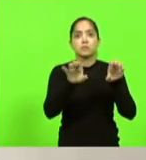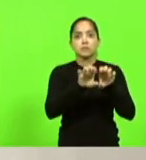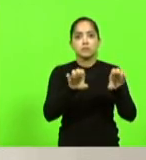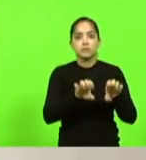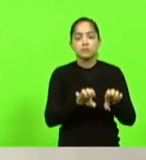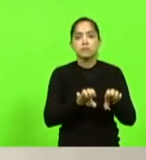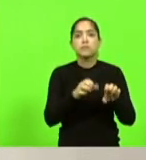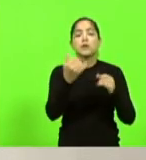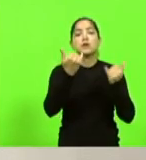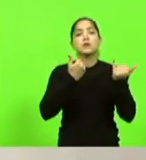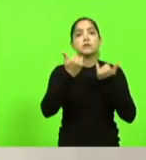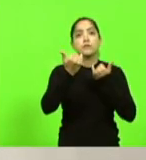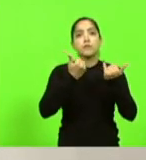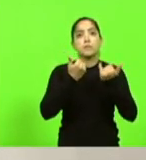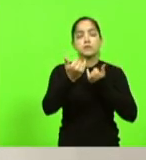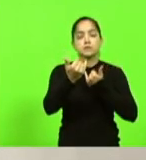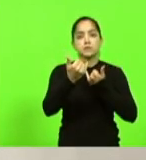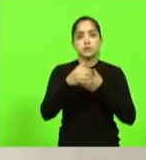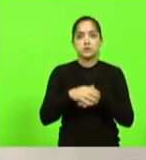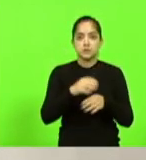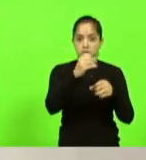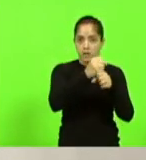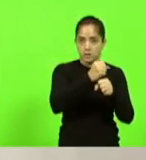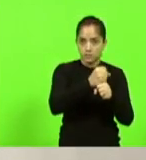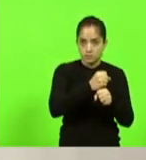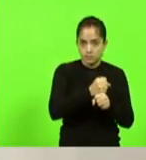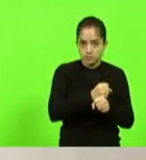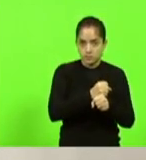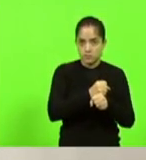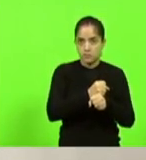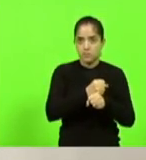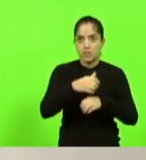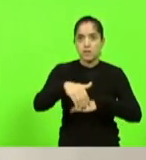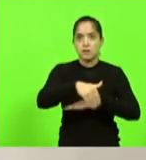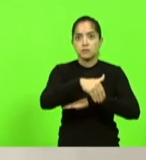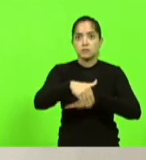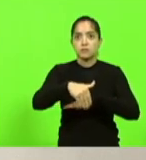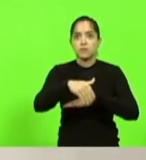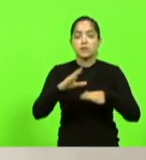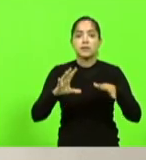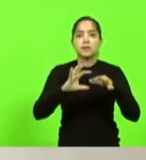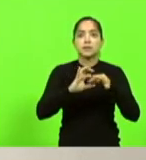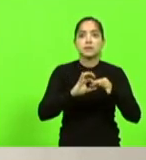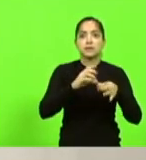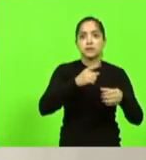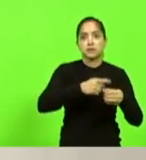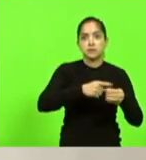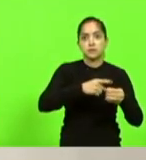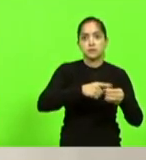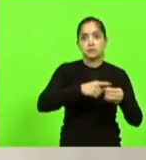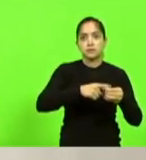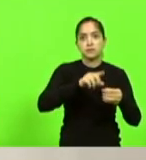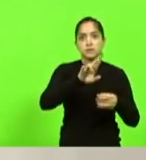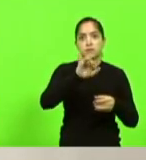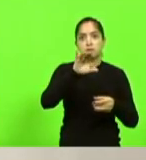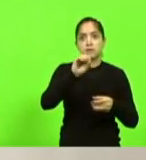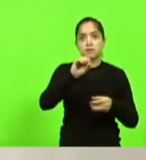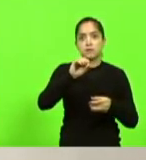Mobilidade informações acerca das obras de travessia urbana que liga a cidade de Rio das Antas